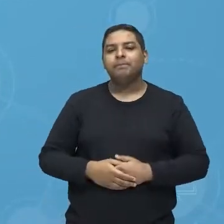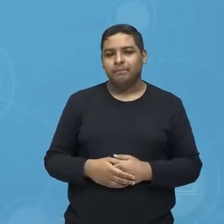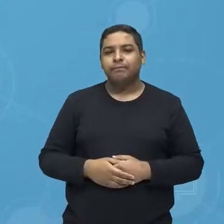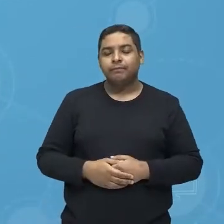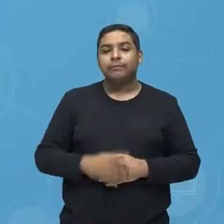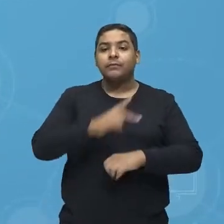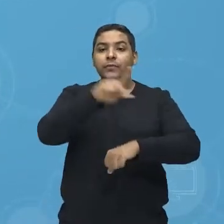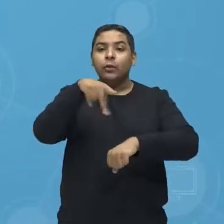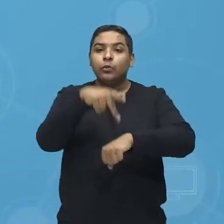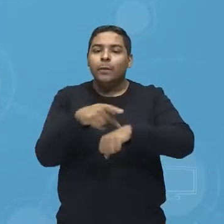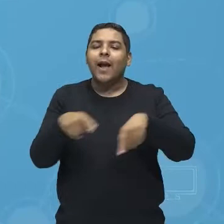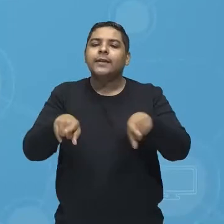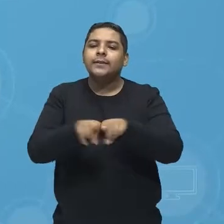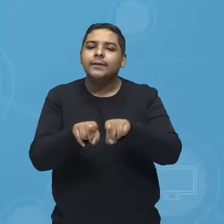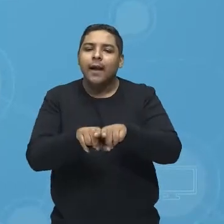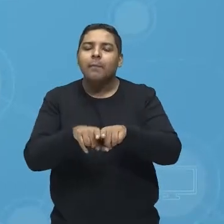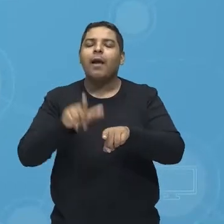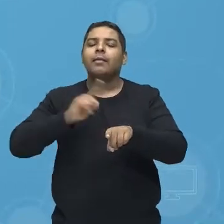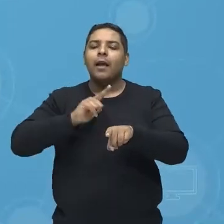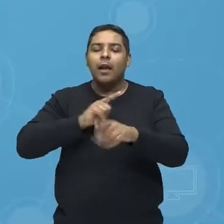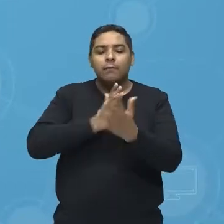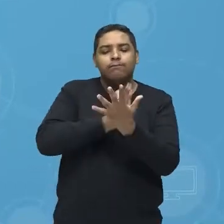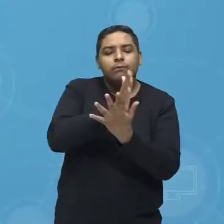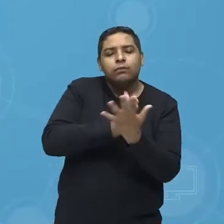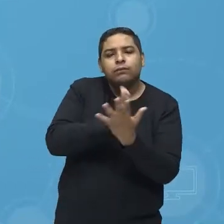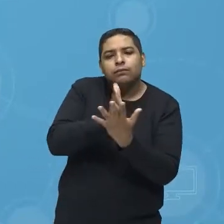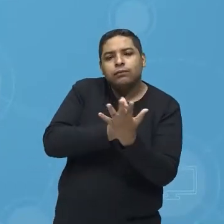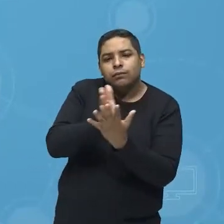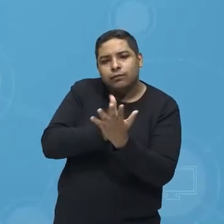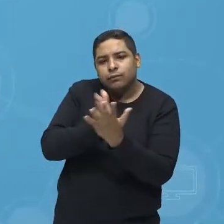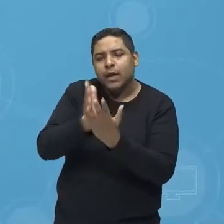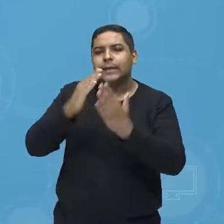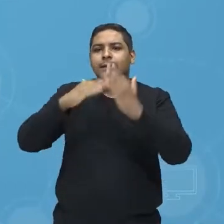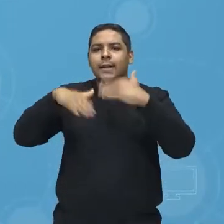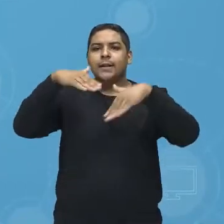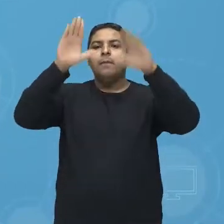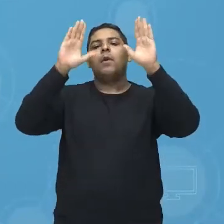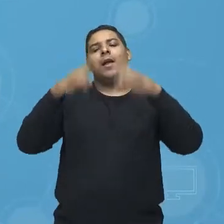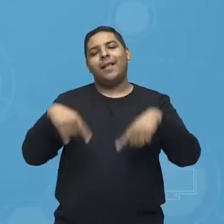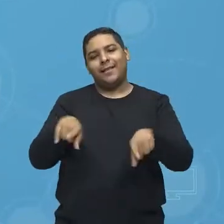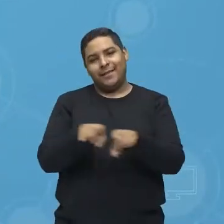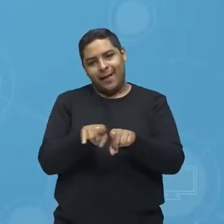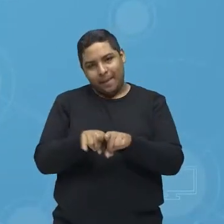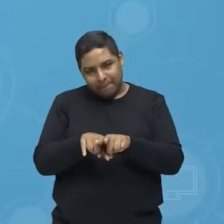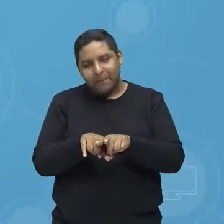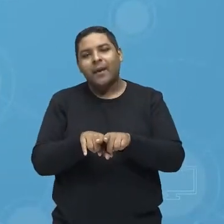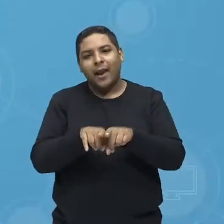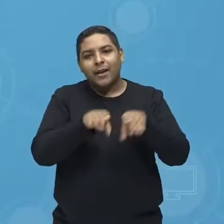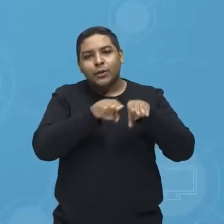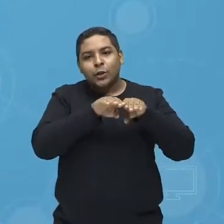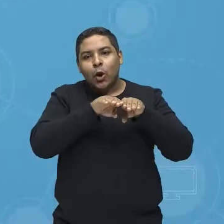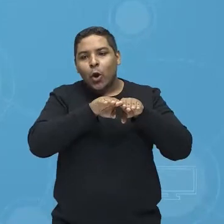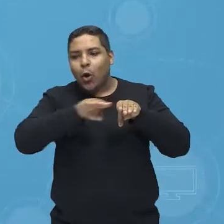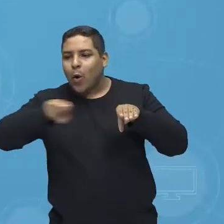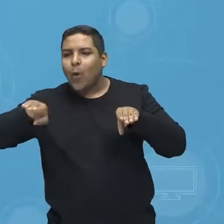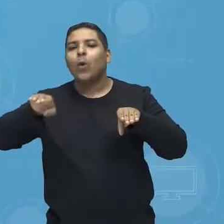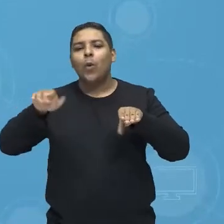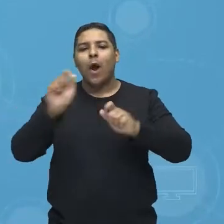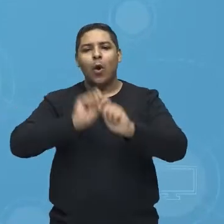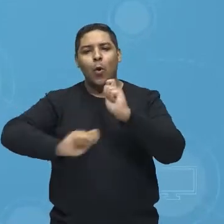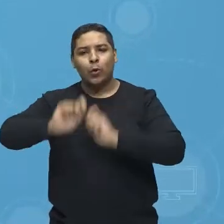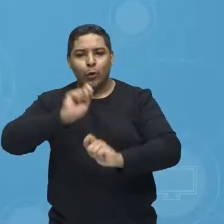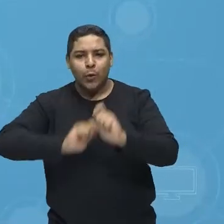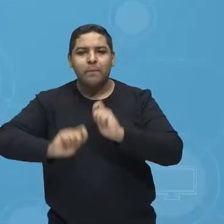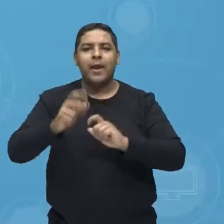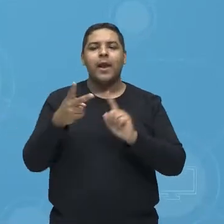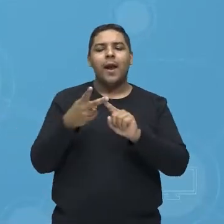países eles começam a ser multipolar, começam a se desenvolver também de acordo com a sua parte econômica, de acordo com a sua